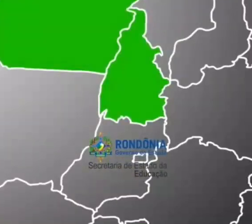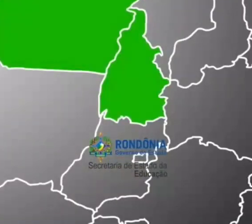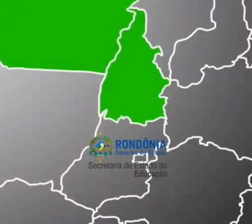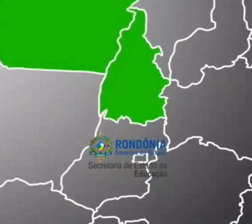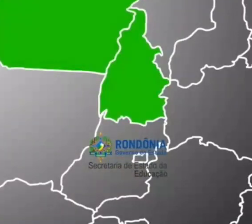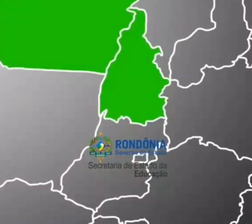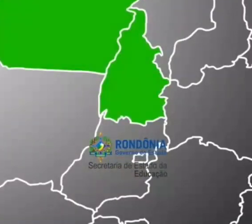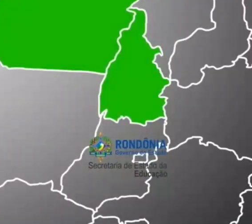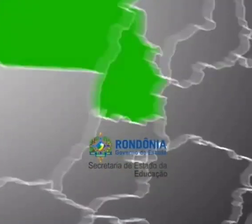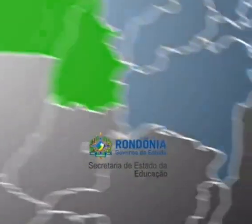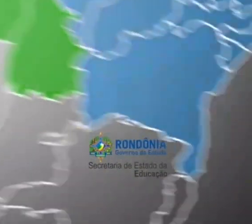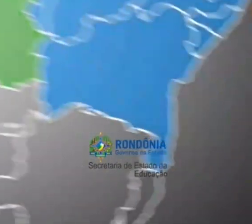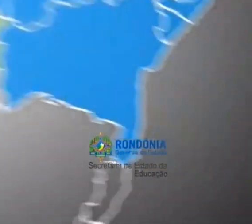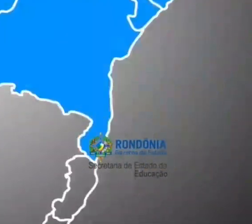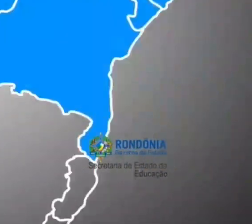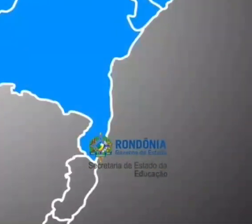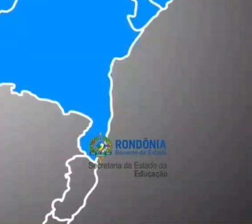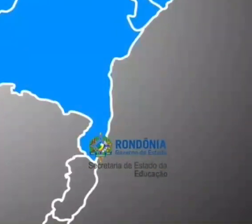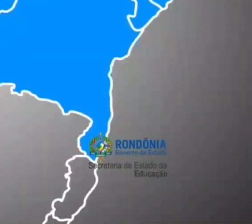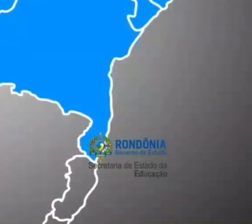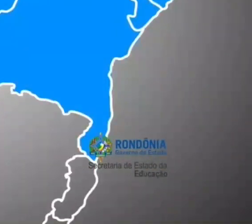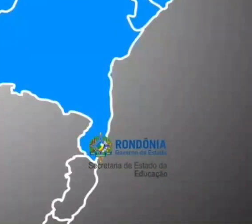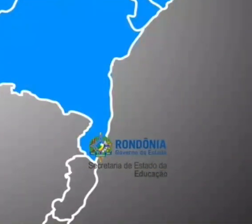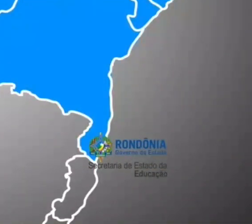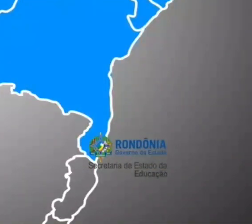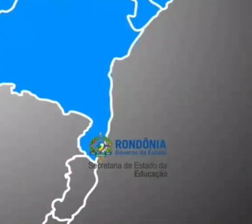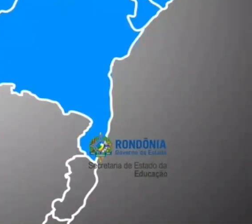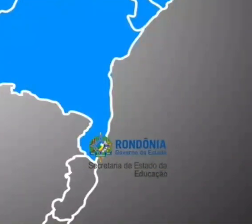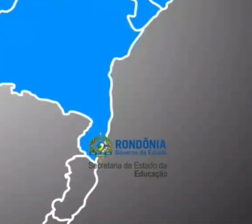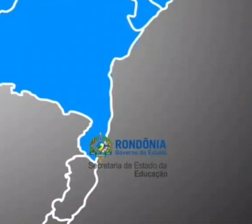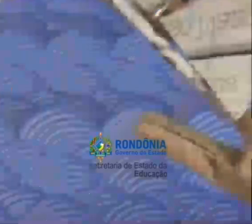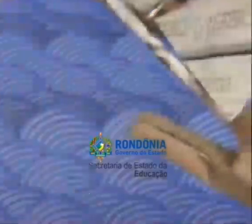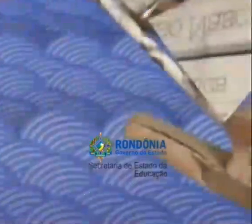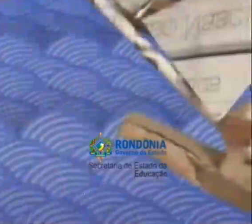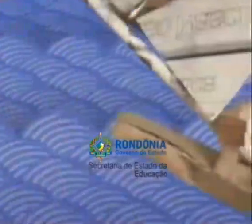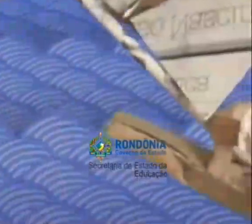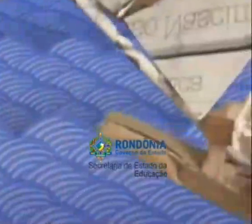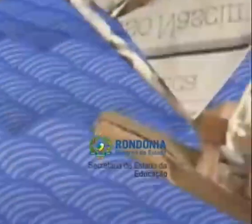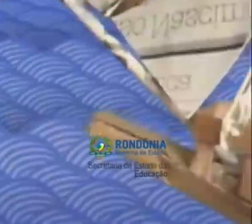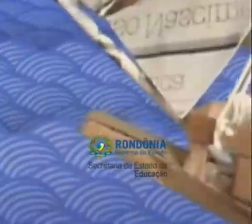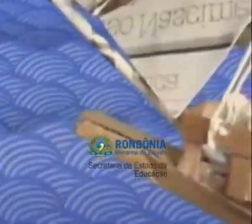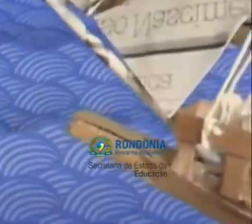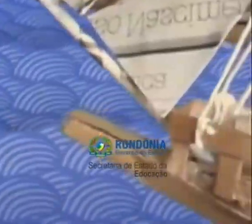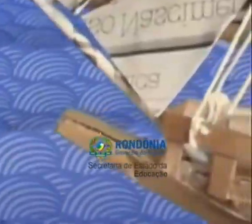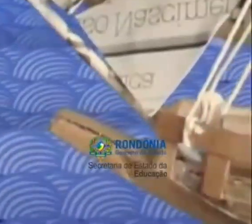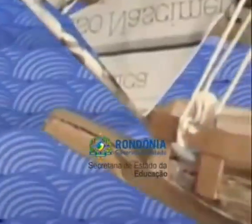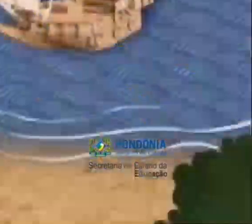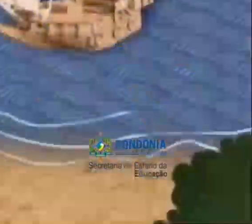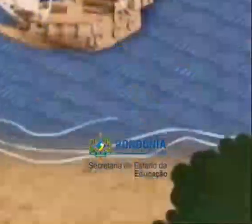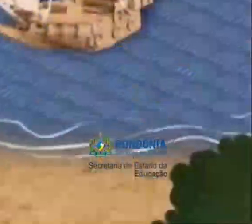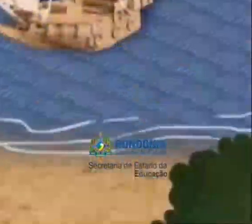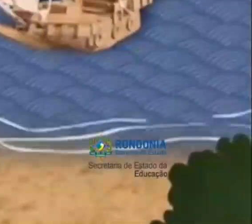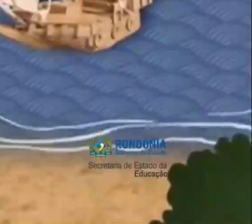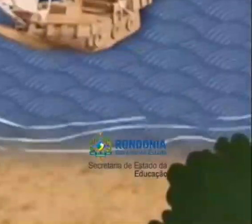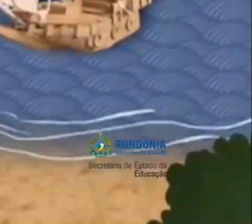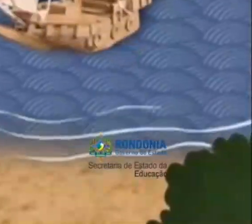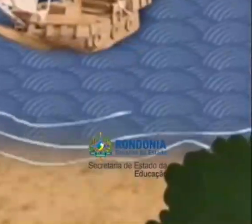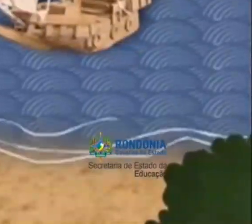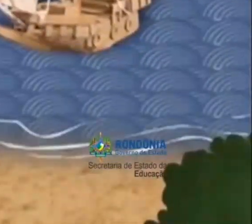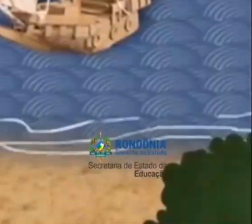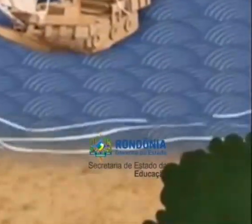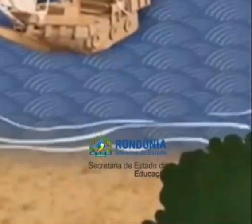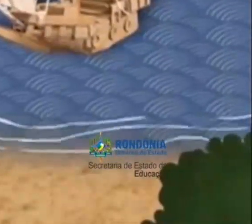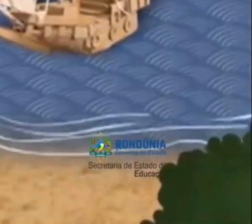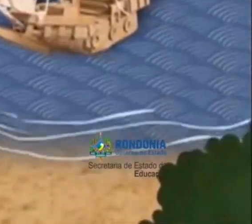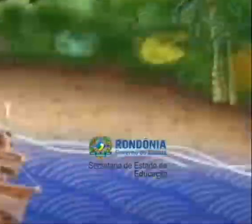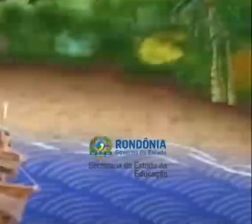do norte e a pimenta do nordeste. Os principais disseminadores da cultura brasileira são os colonizadores